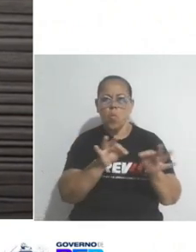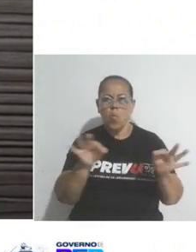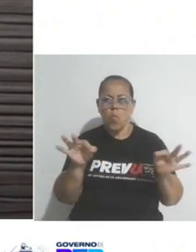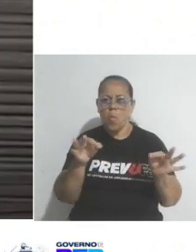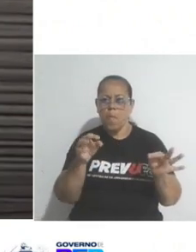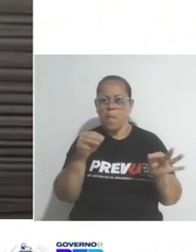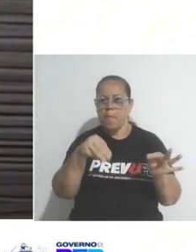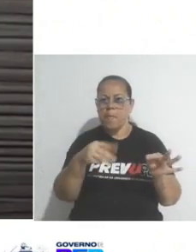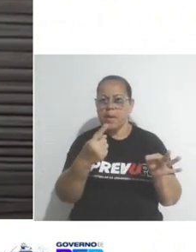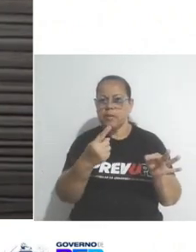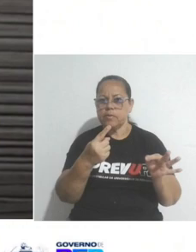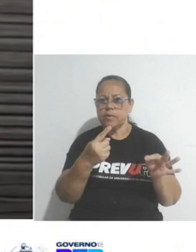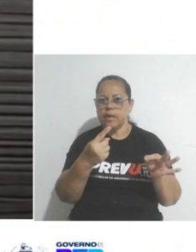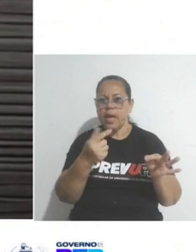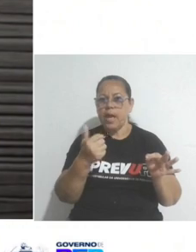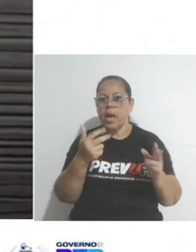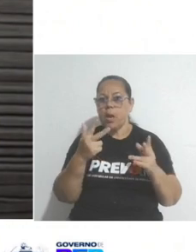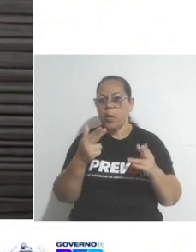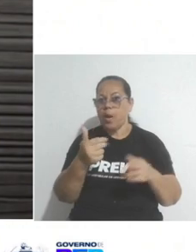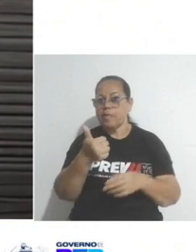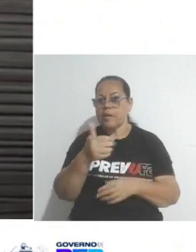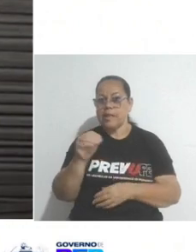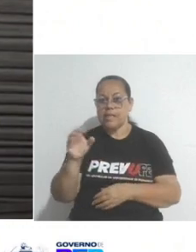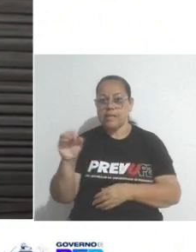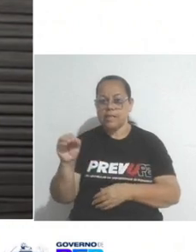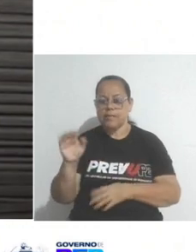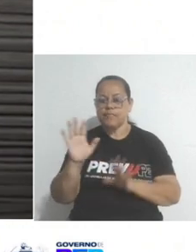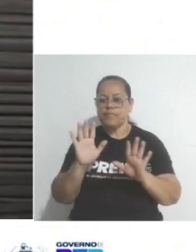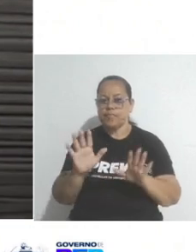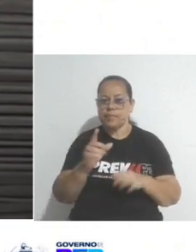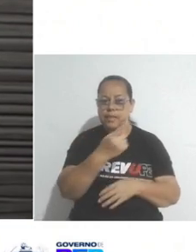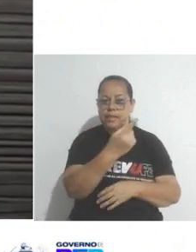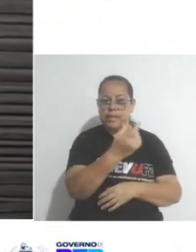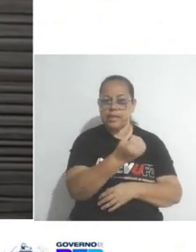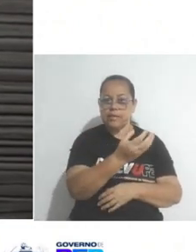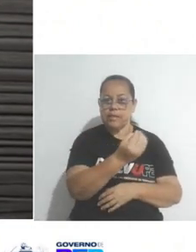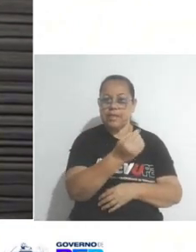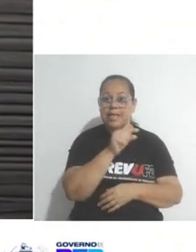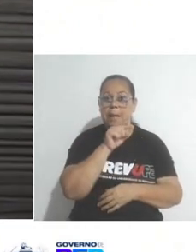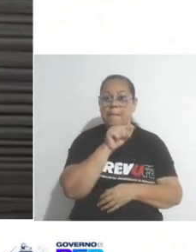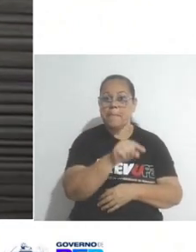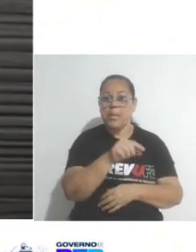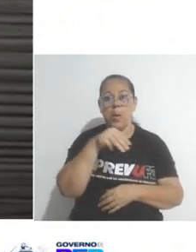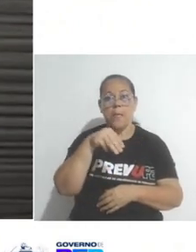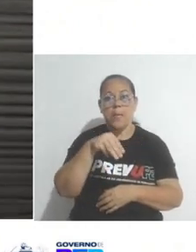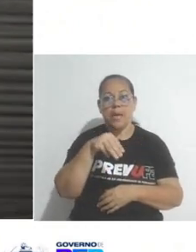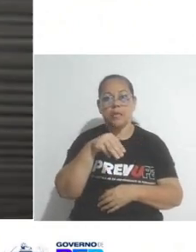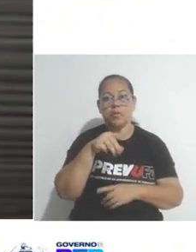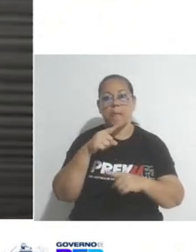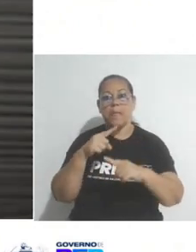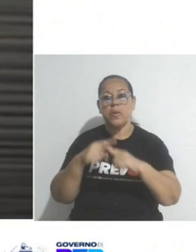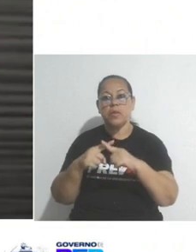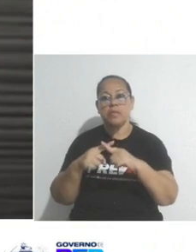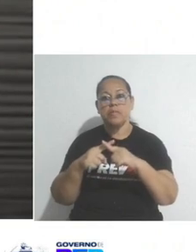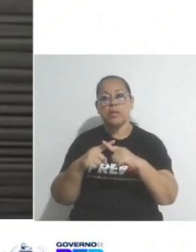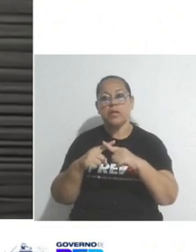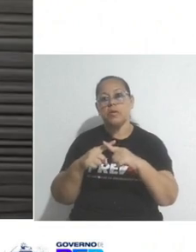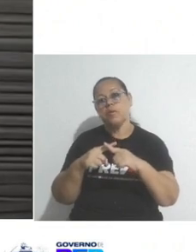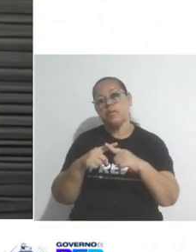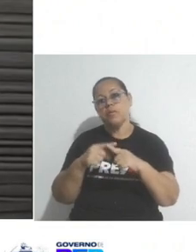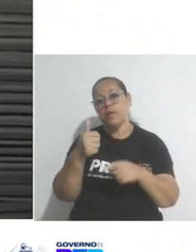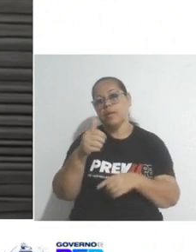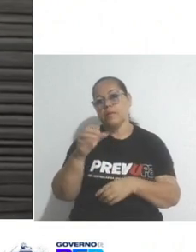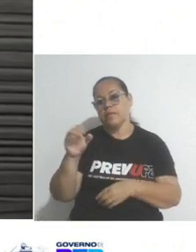centímetros então eu pego cento e sessenta mil metros e multiplico por cem